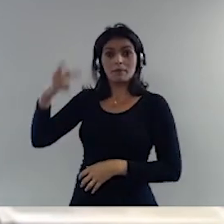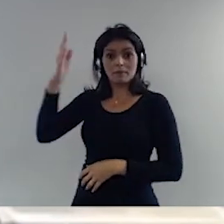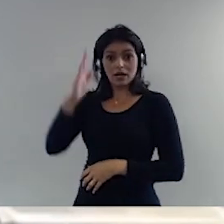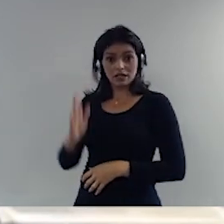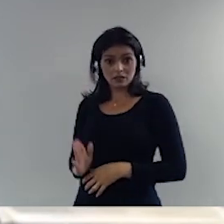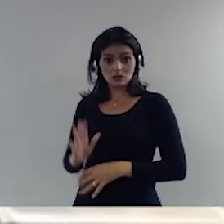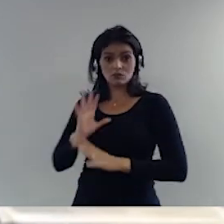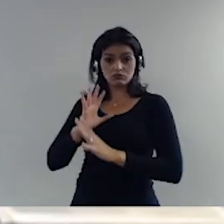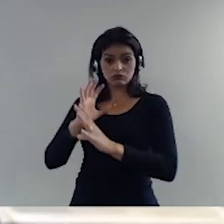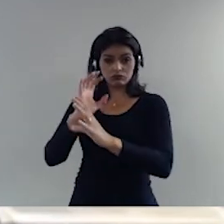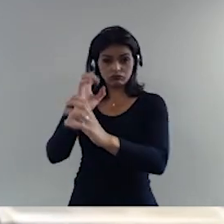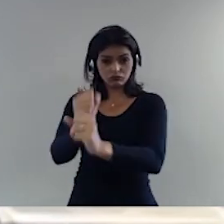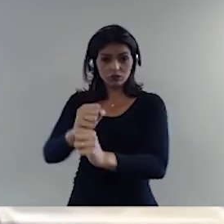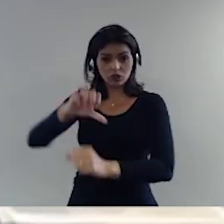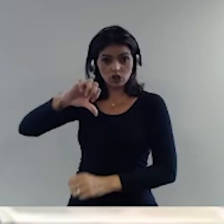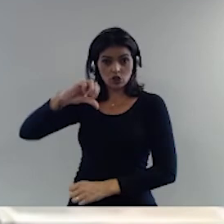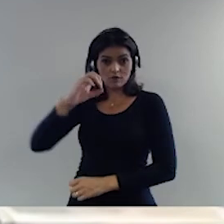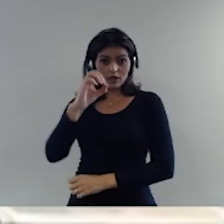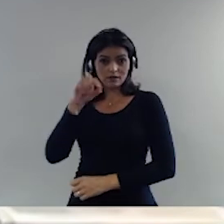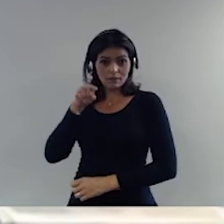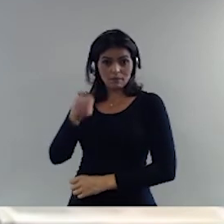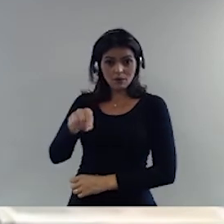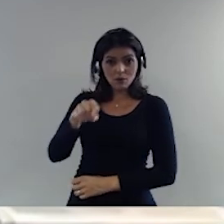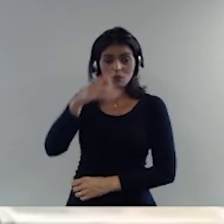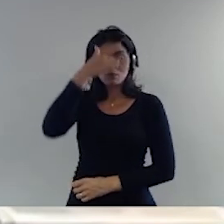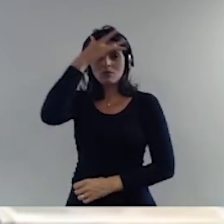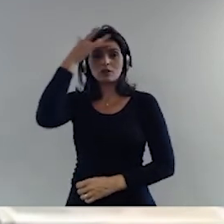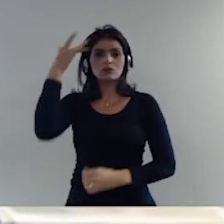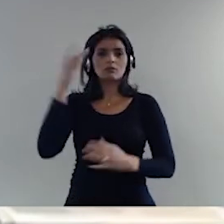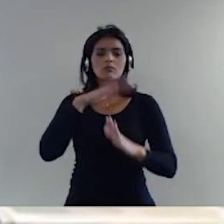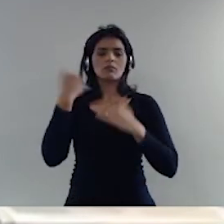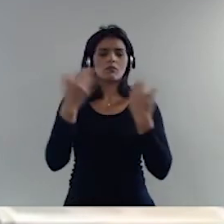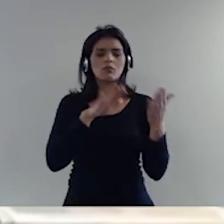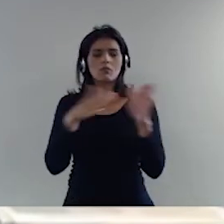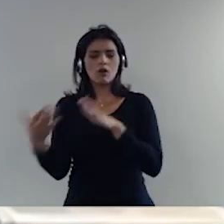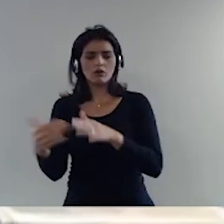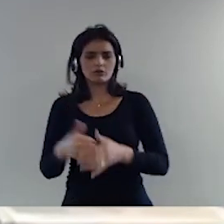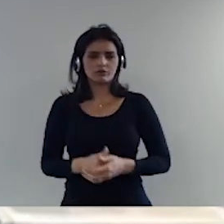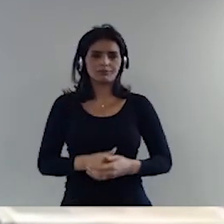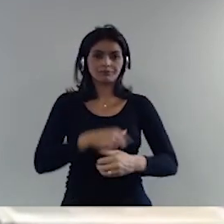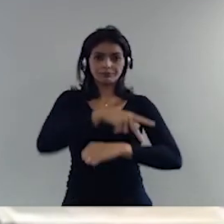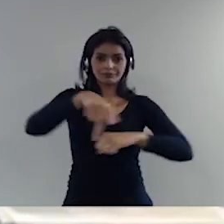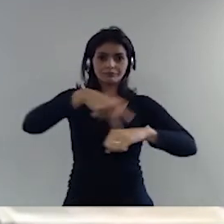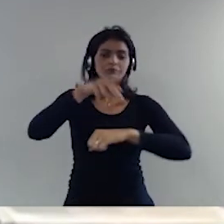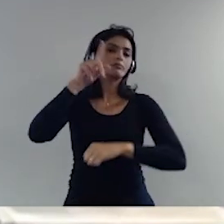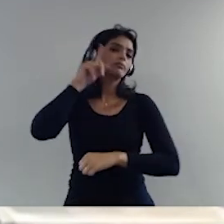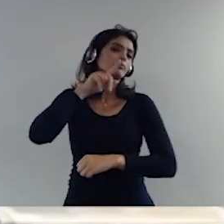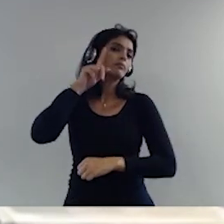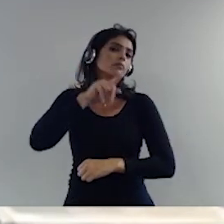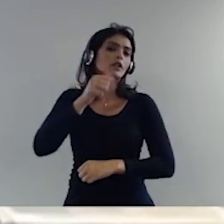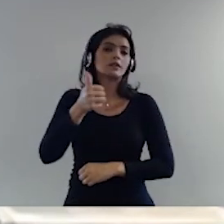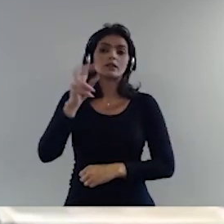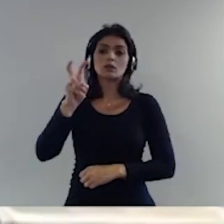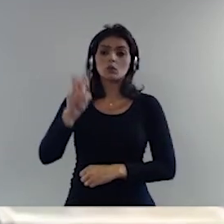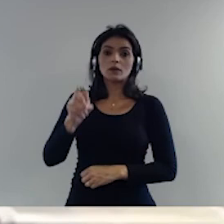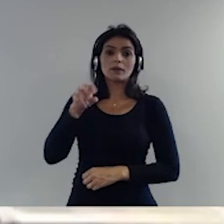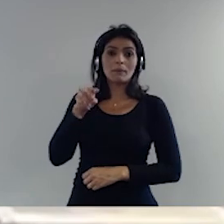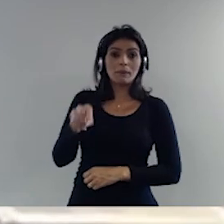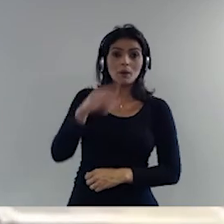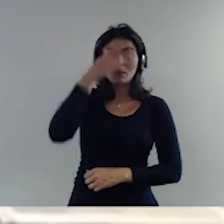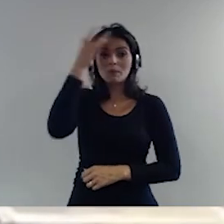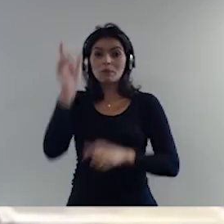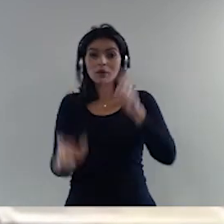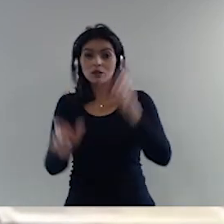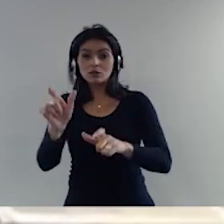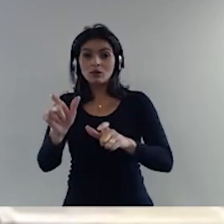de 90 mil mortos, já passamos de 80 mil mortos. Nos Estados Unidos, em torno de 150 mil mortos.